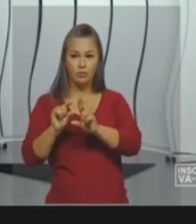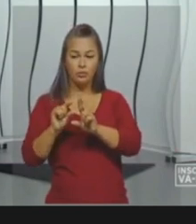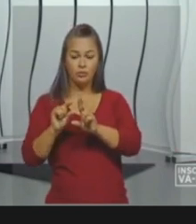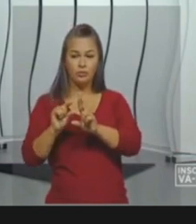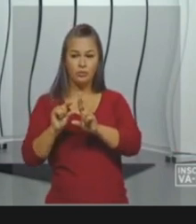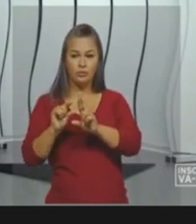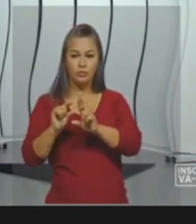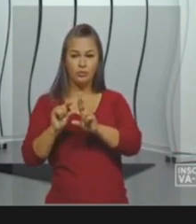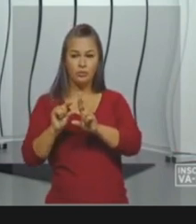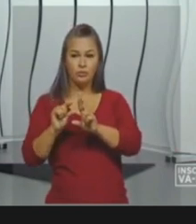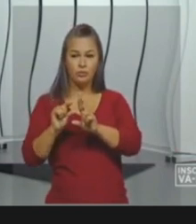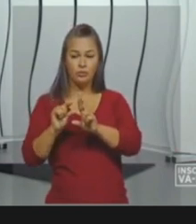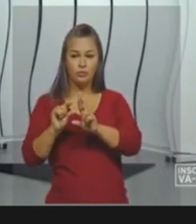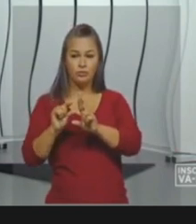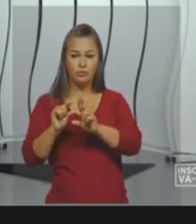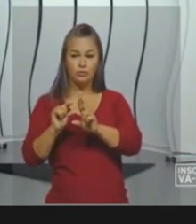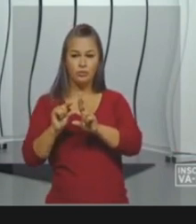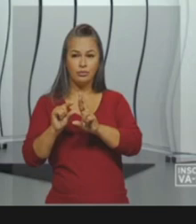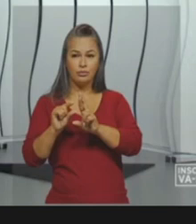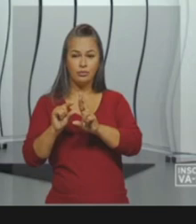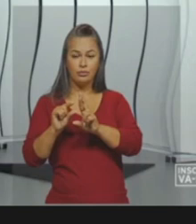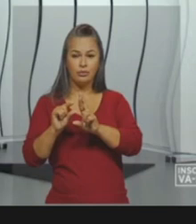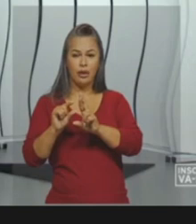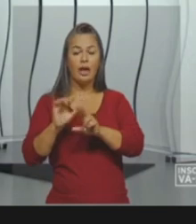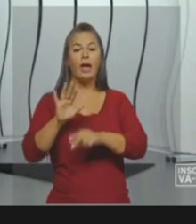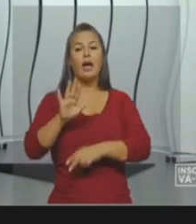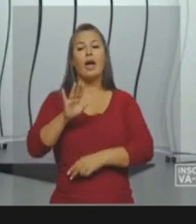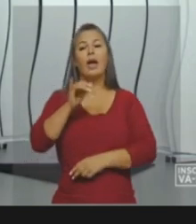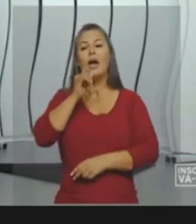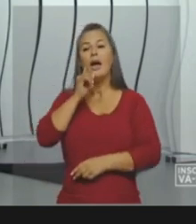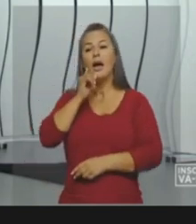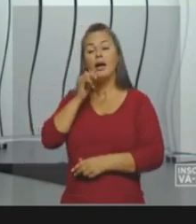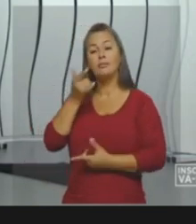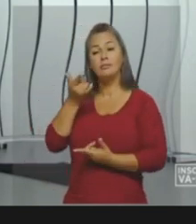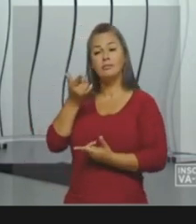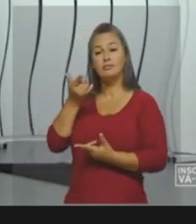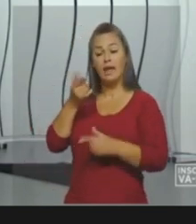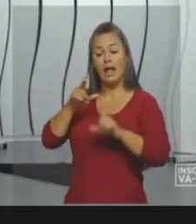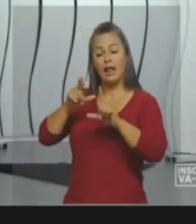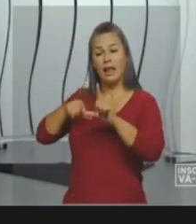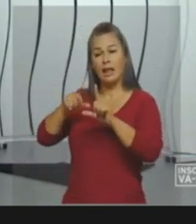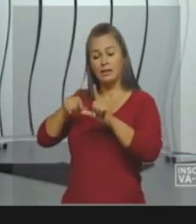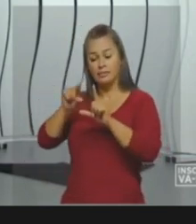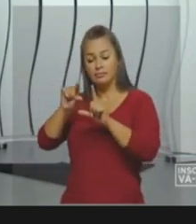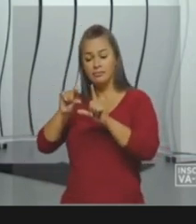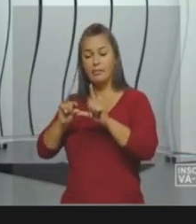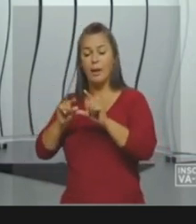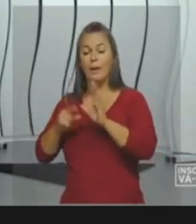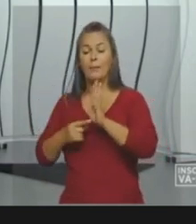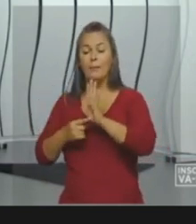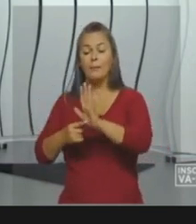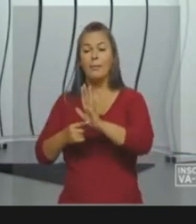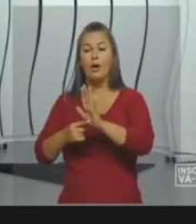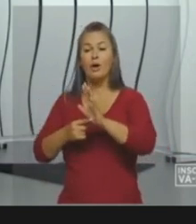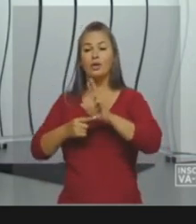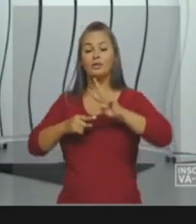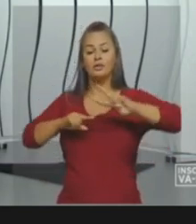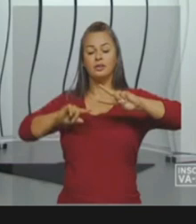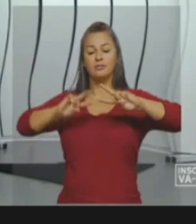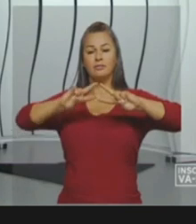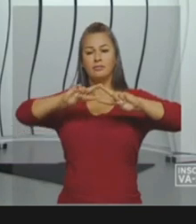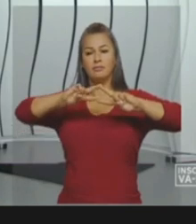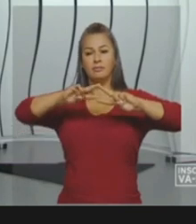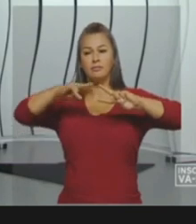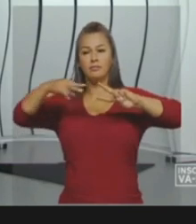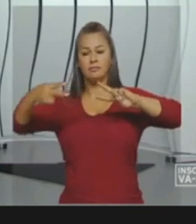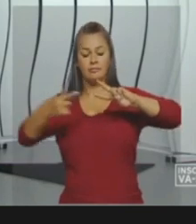dominantes, ok? Os alelos dominantes. E as letras minúsculas vão identificar os alelos recessivos, que não dominam, são